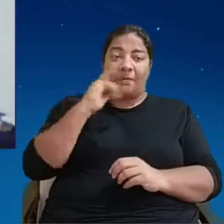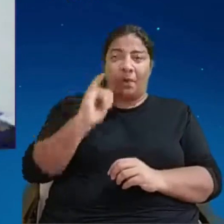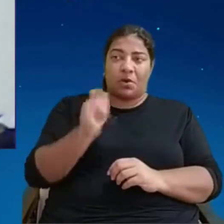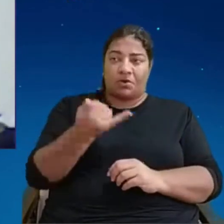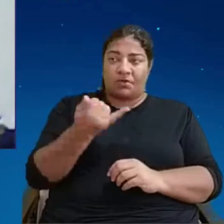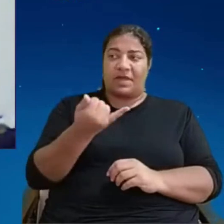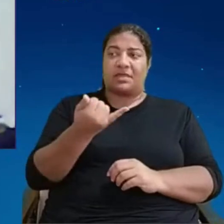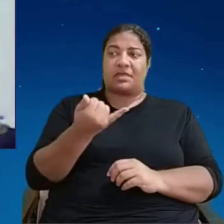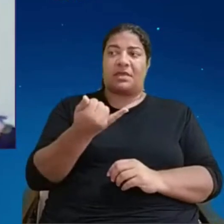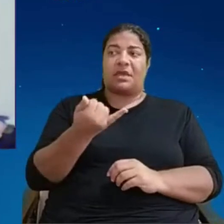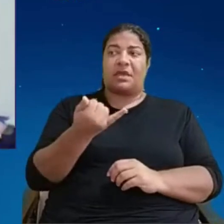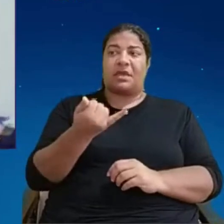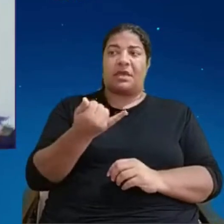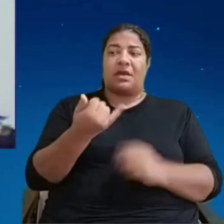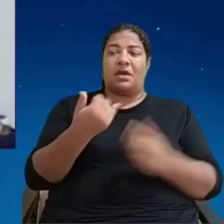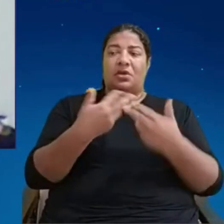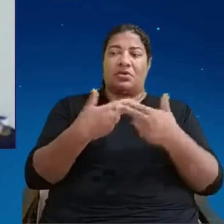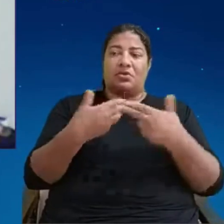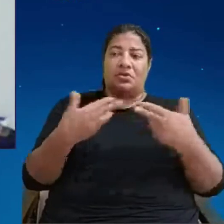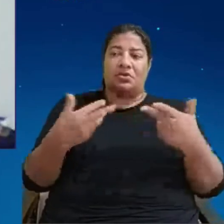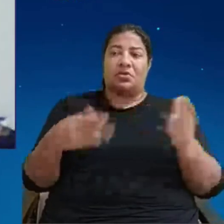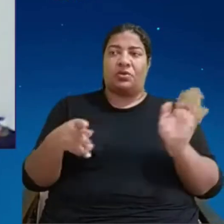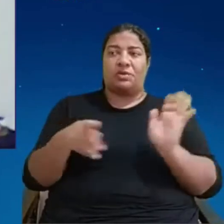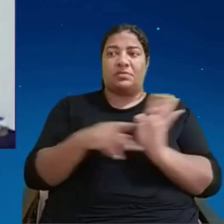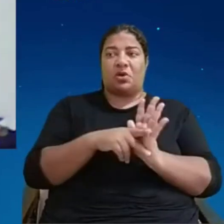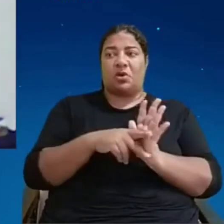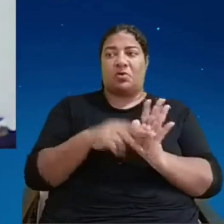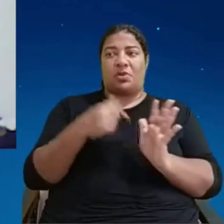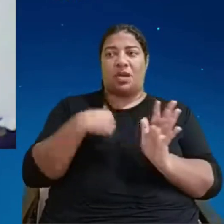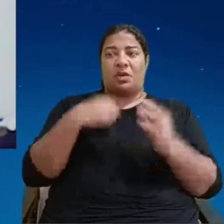das articulações que eu tentei passar por aqui.